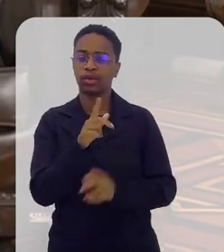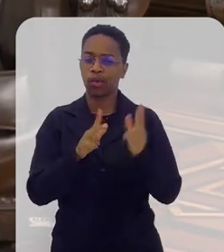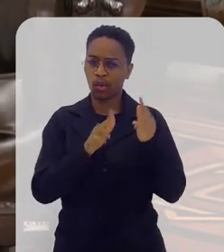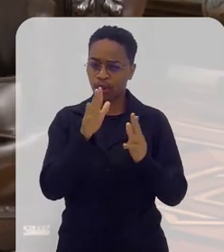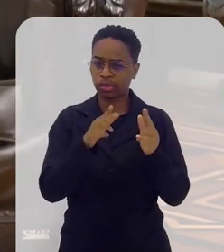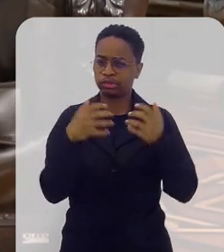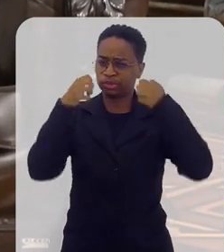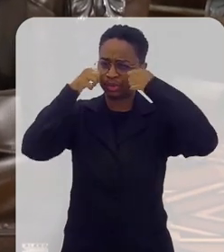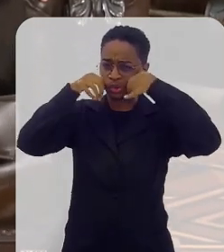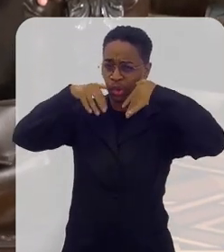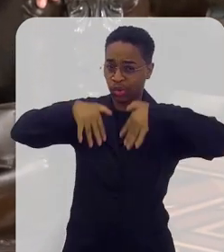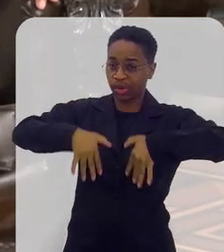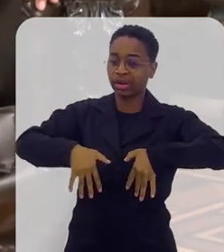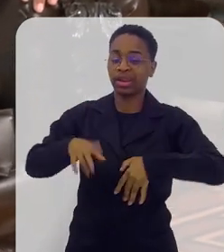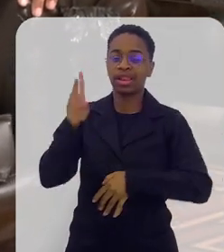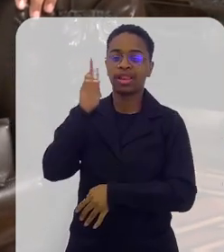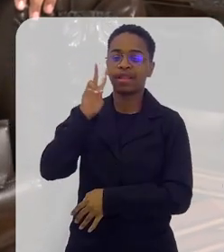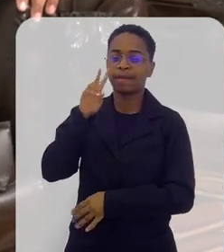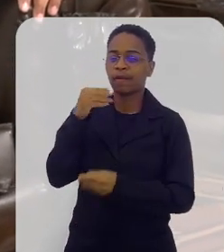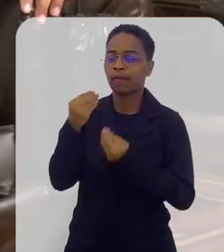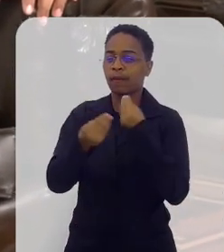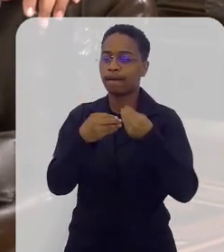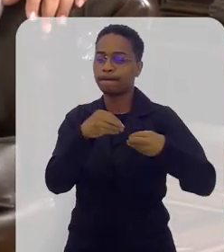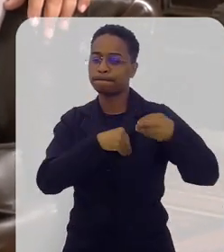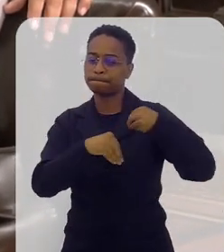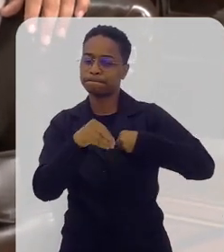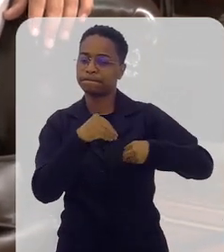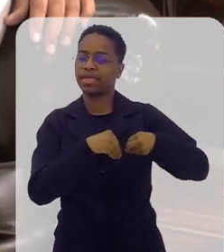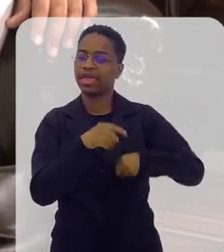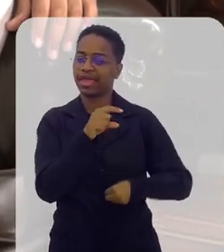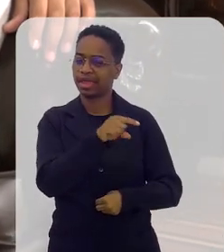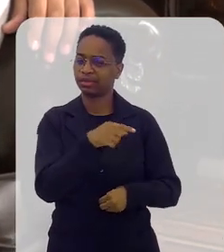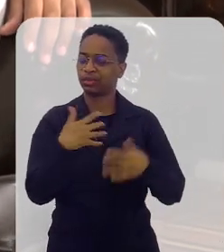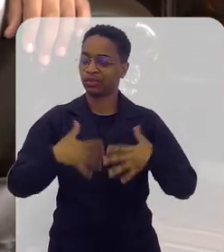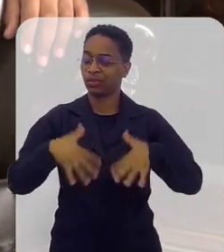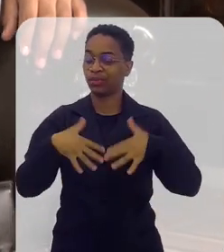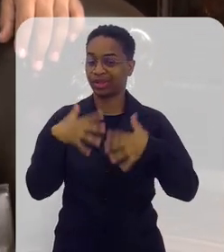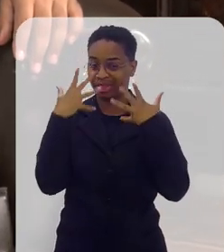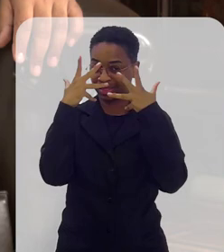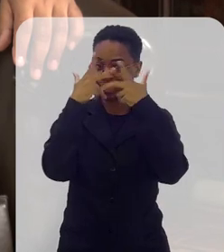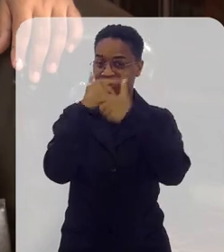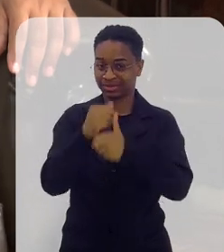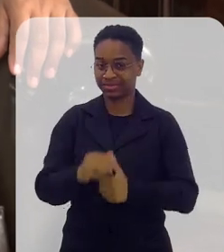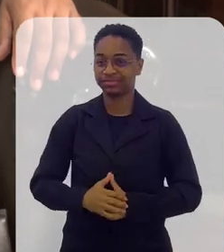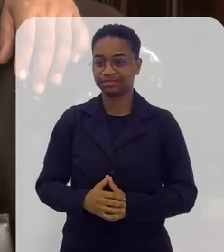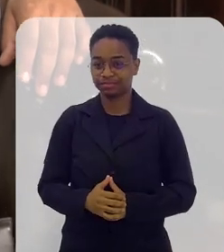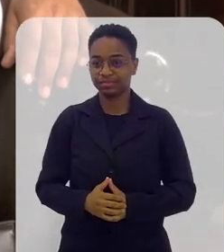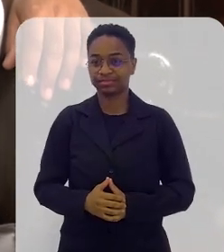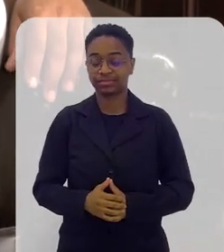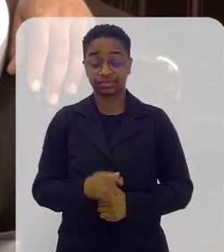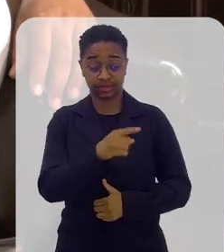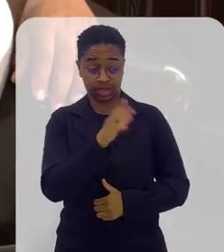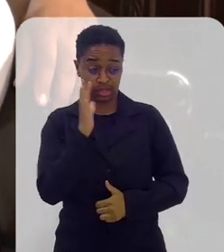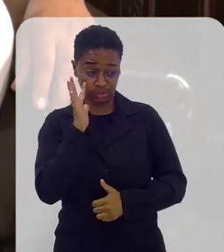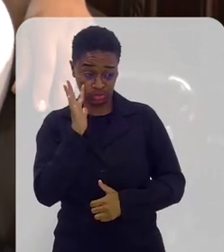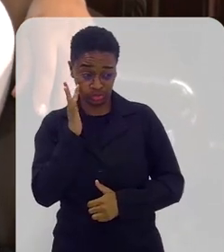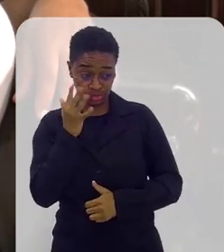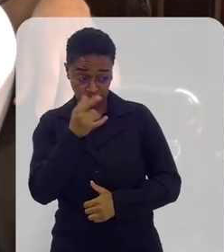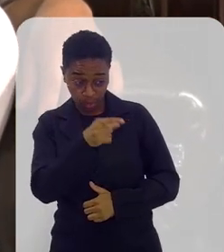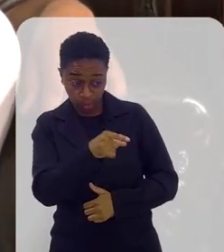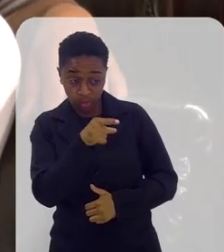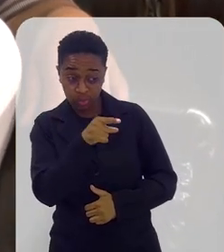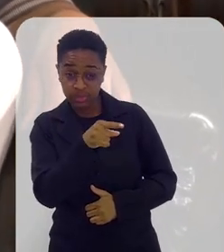chorando, lembrando de todos os pecados dele. Coisa linda, DG, a solução, DG.